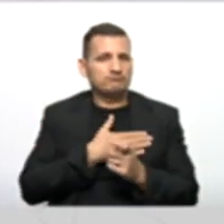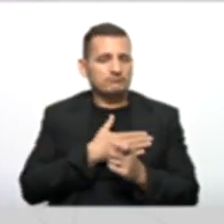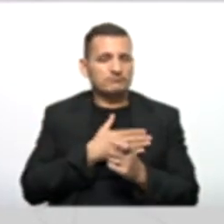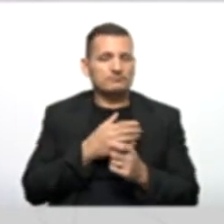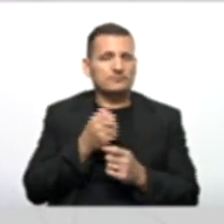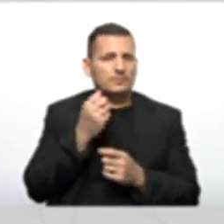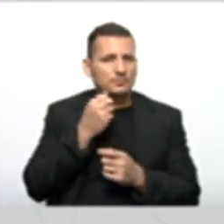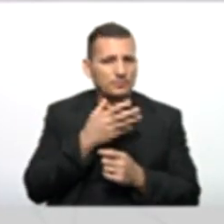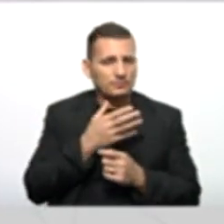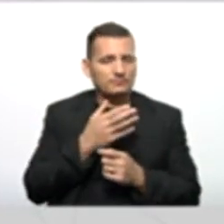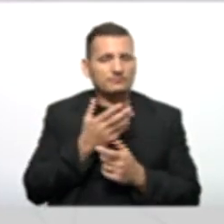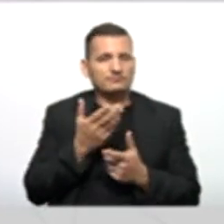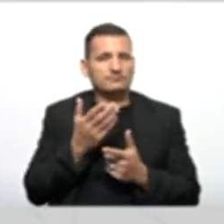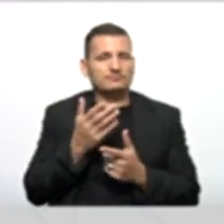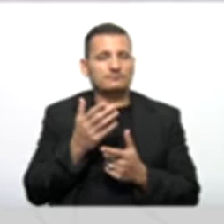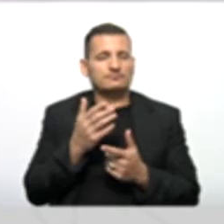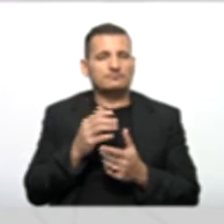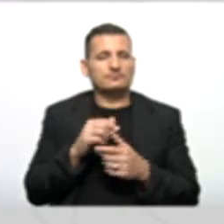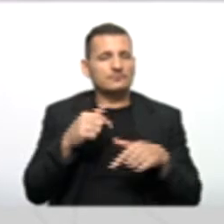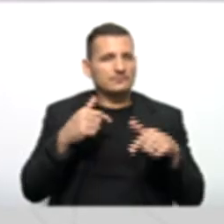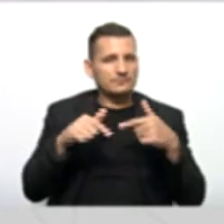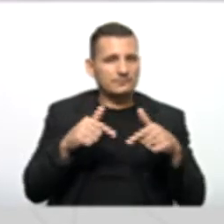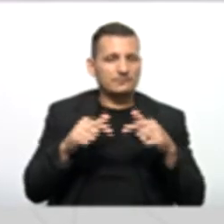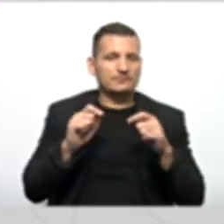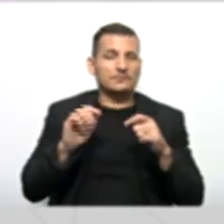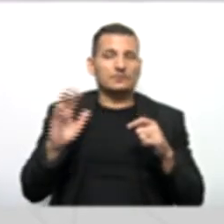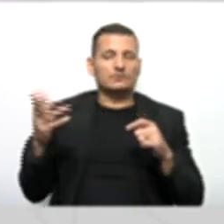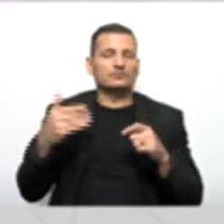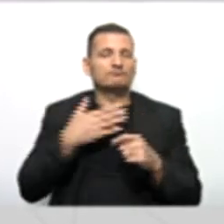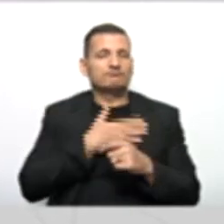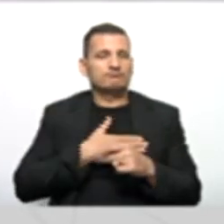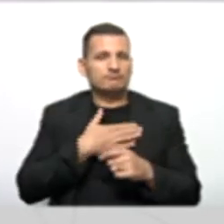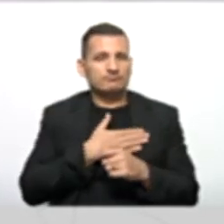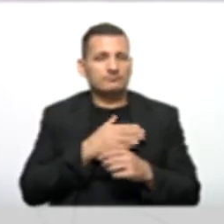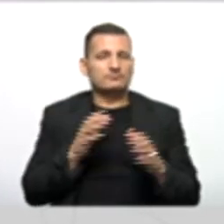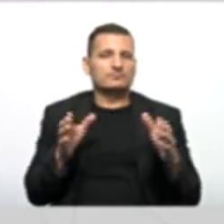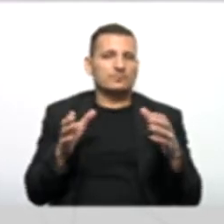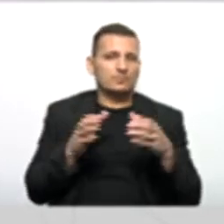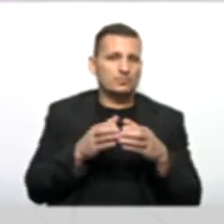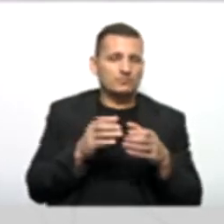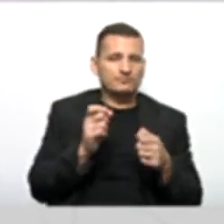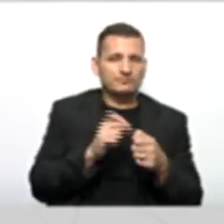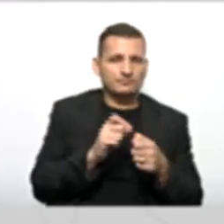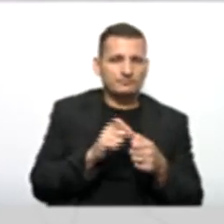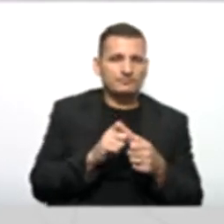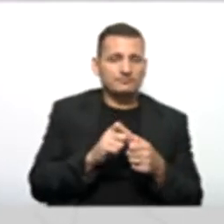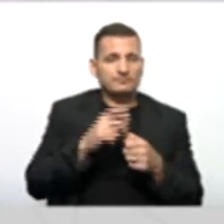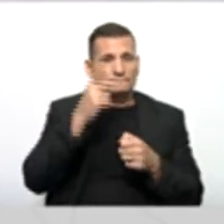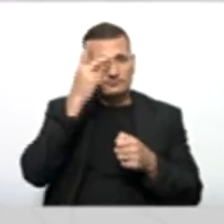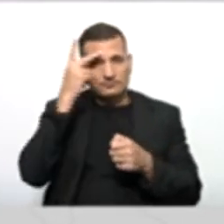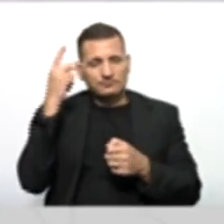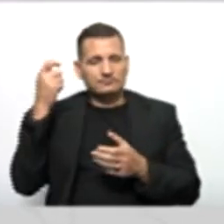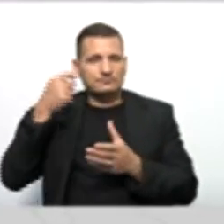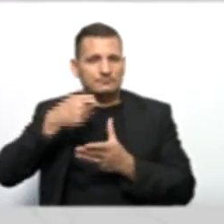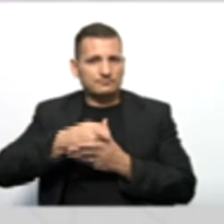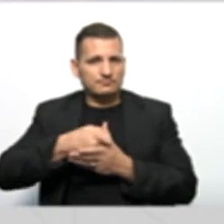quando a gente executa tarefas, né, professor? Que todo mundo sai satisfeito, a equipe que desenvolveu, as pessoas que estão patrocinando, os chefes, todo